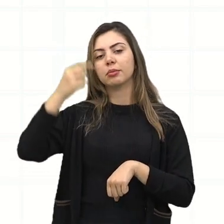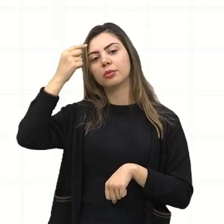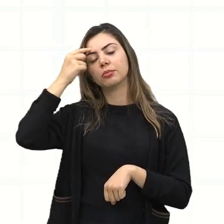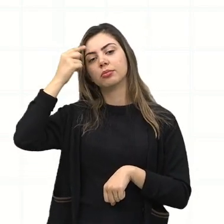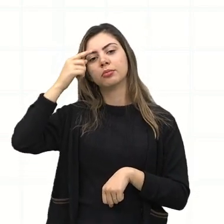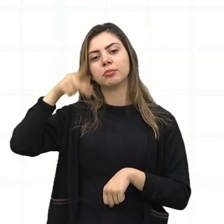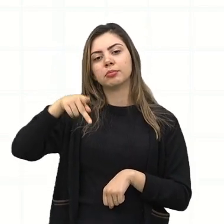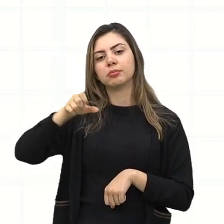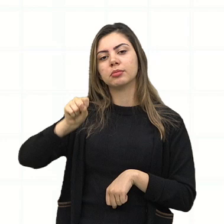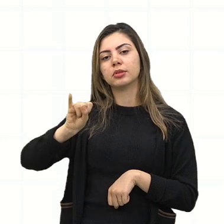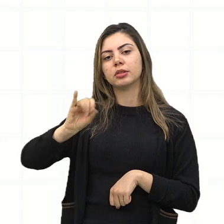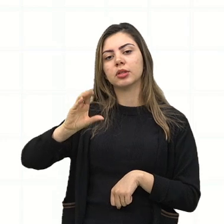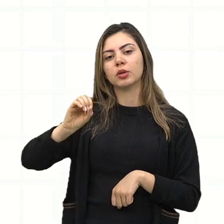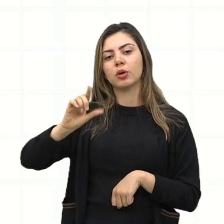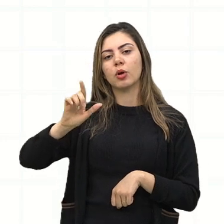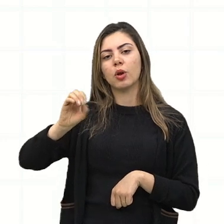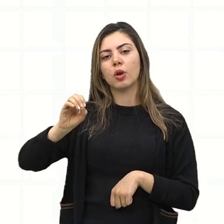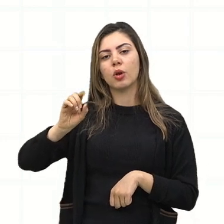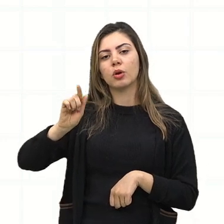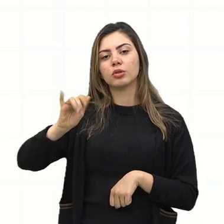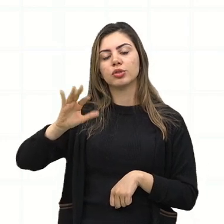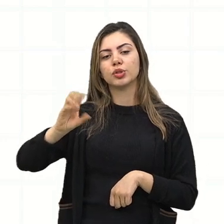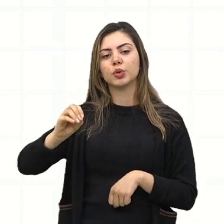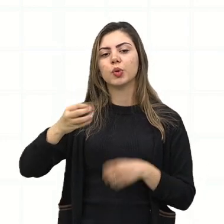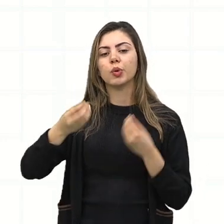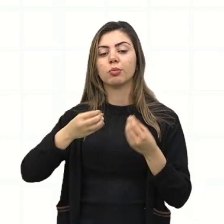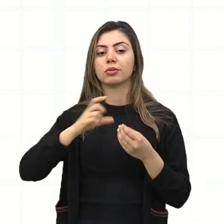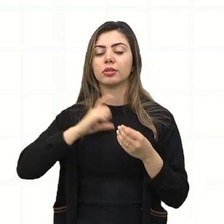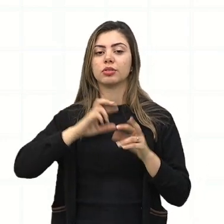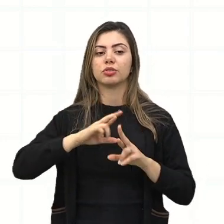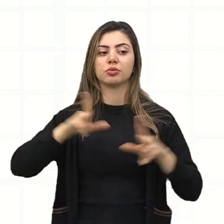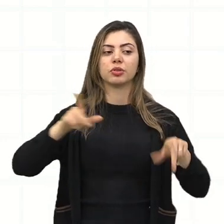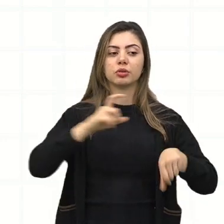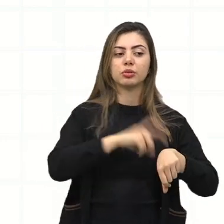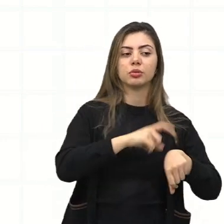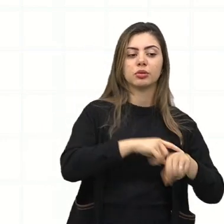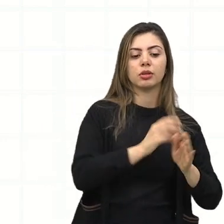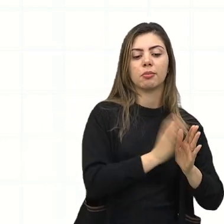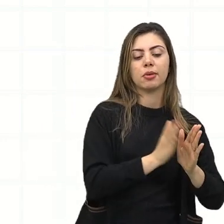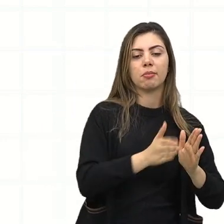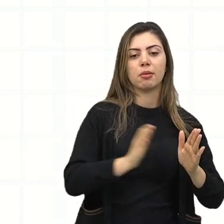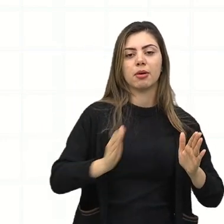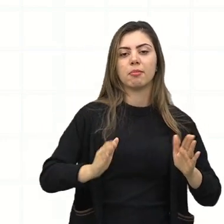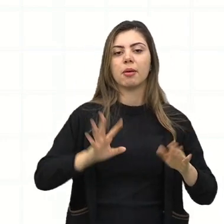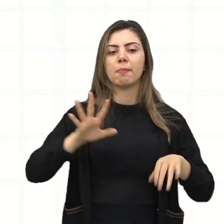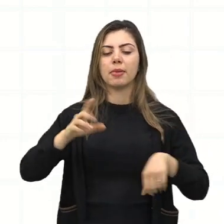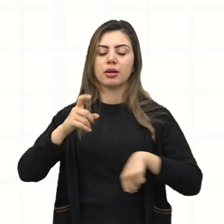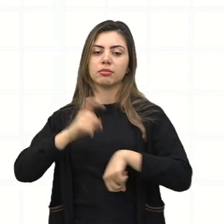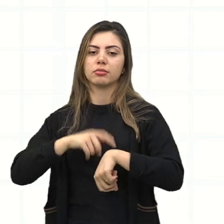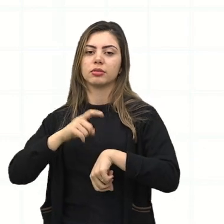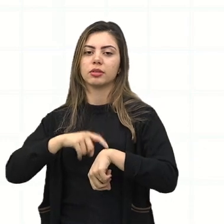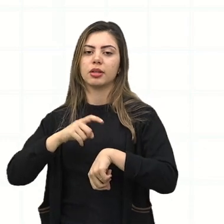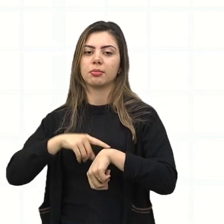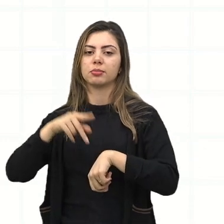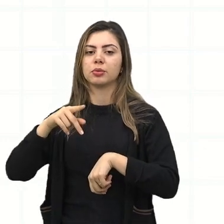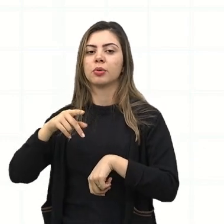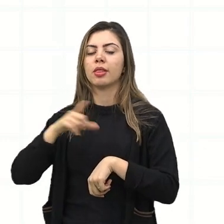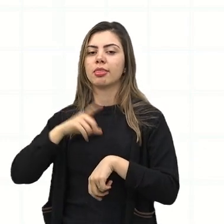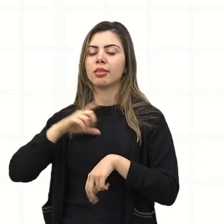tempo cronológico, esse tempo ele vai trazer lembranças da personagem Helena. Então, olha